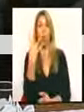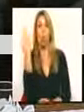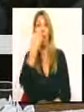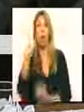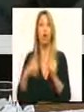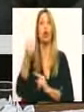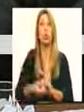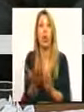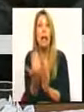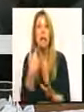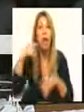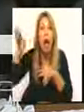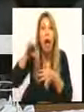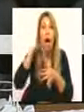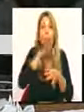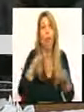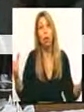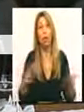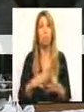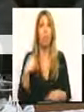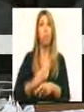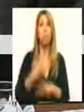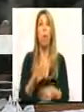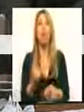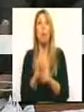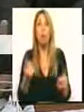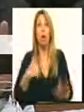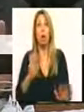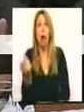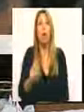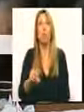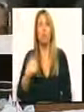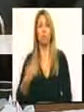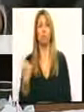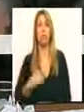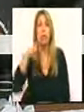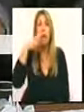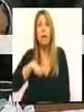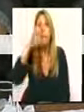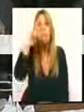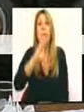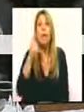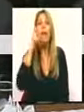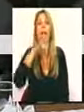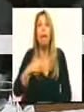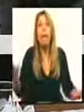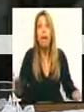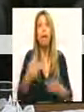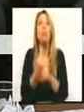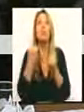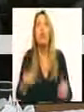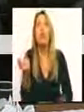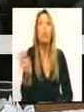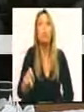precisamos saber é quando é que o mal ocorre, porque o que ocorre e quem é que o provocou. E para isso precisamos de monitorização permanente,